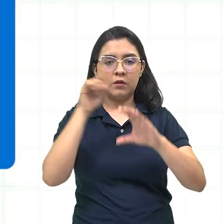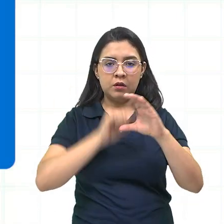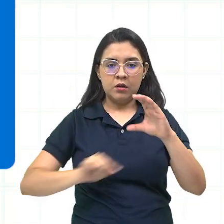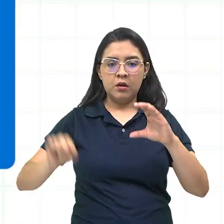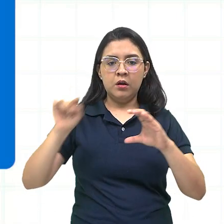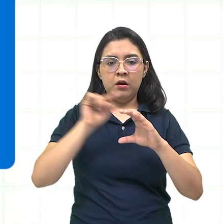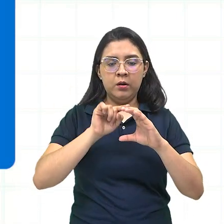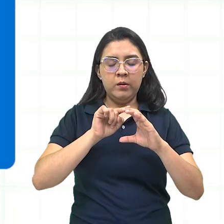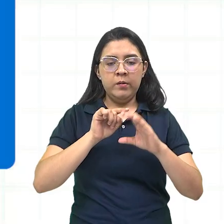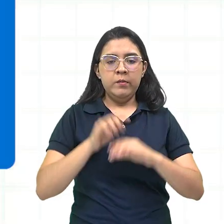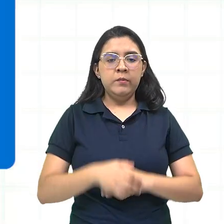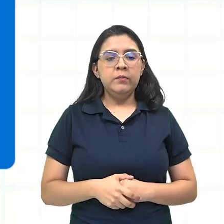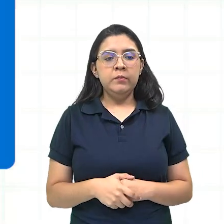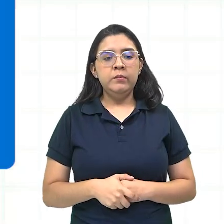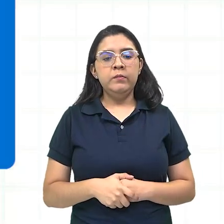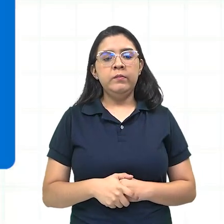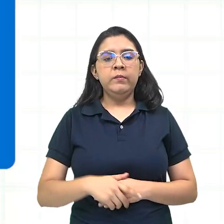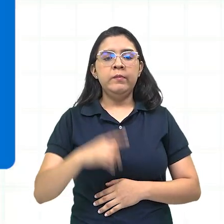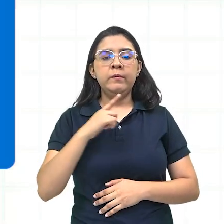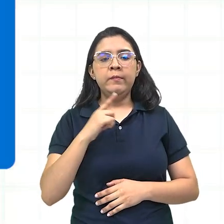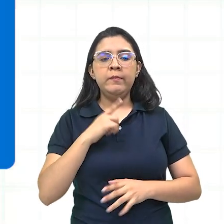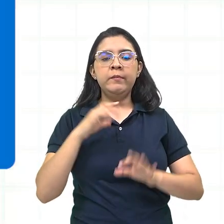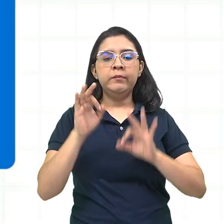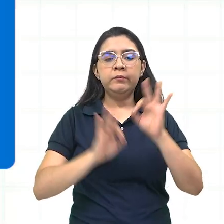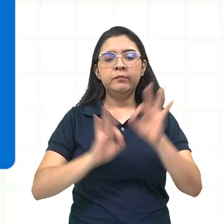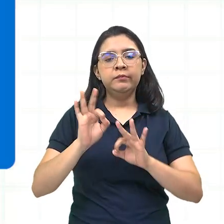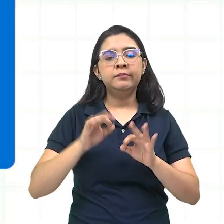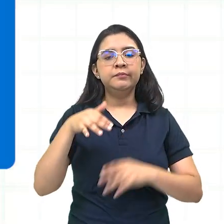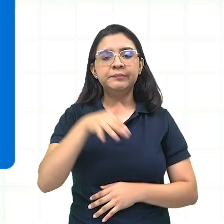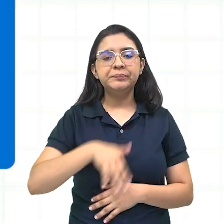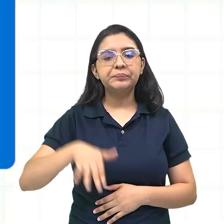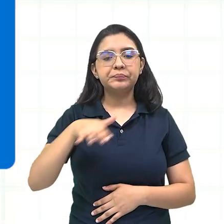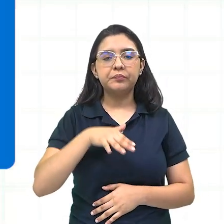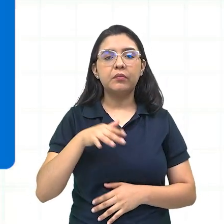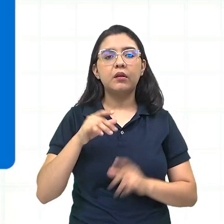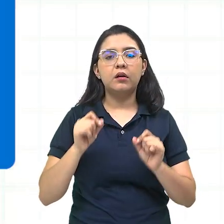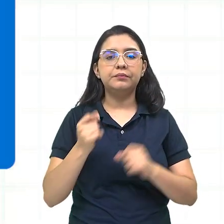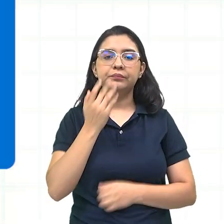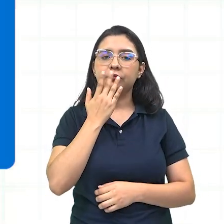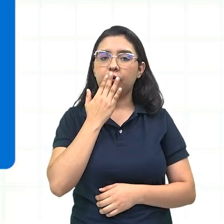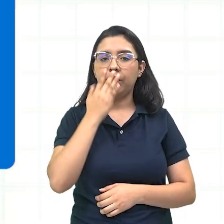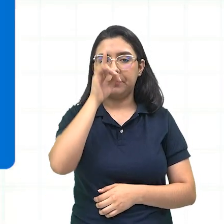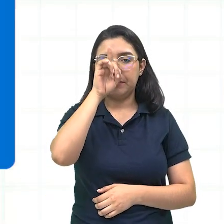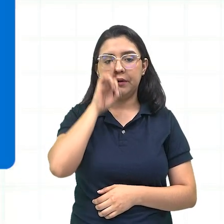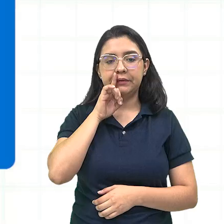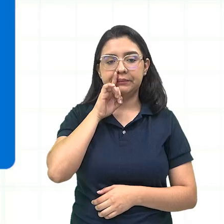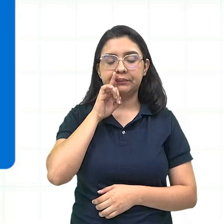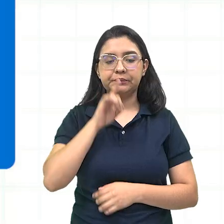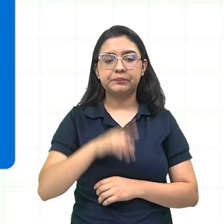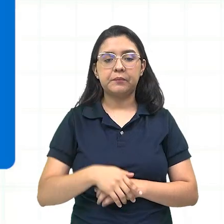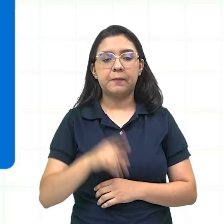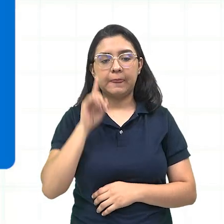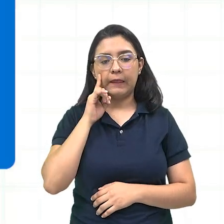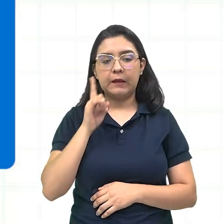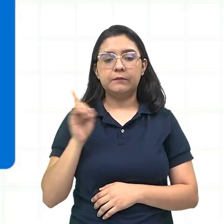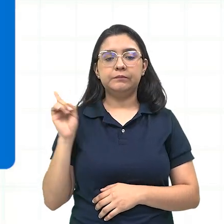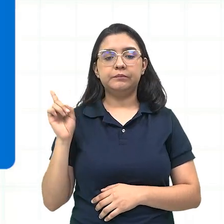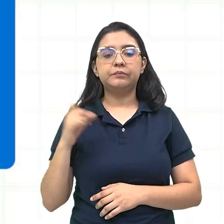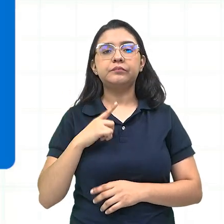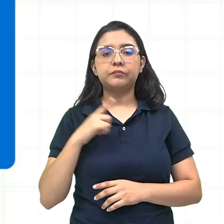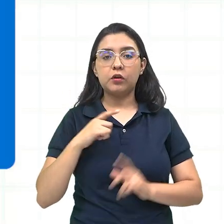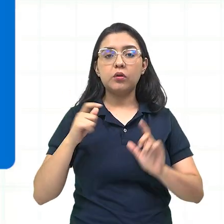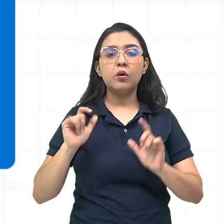centro. E aí é dividido entre uma área amarela, que é a área